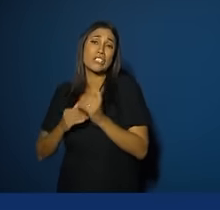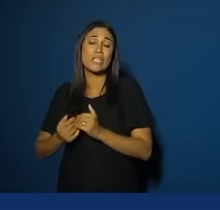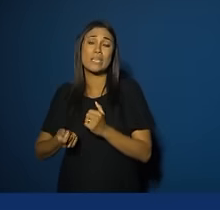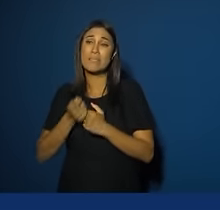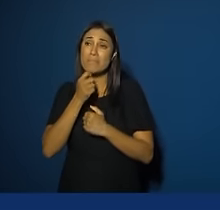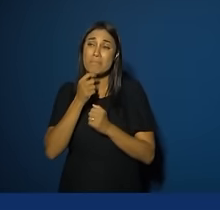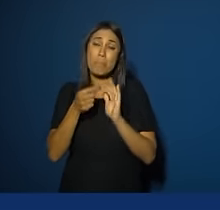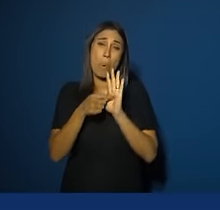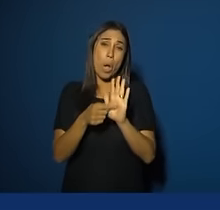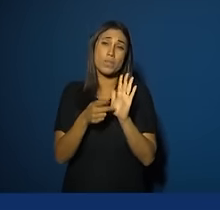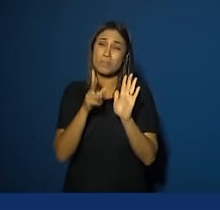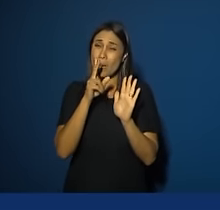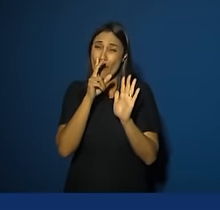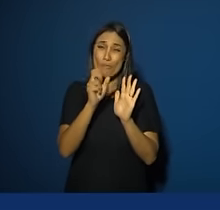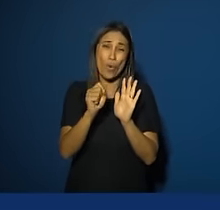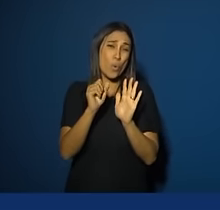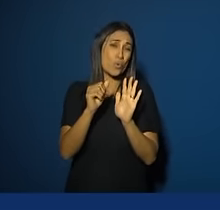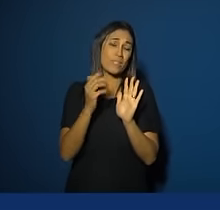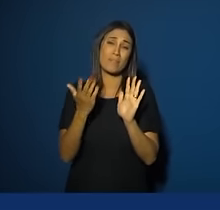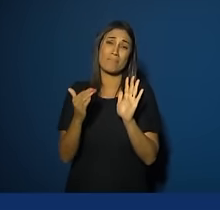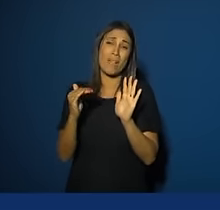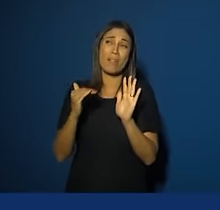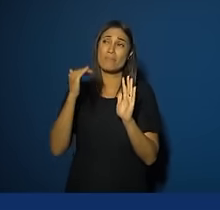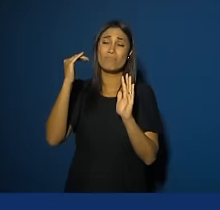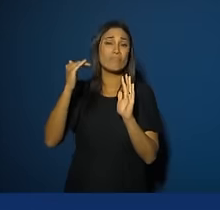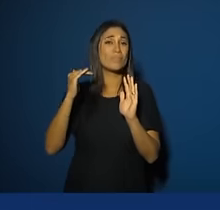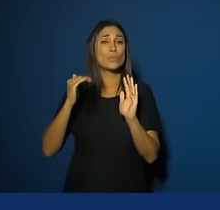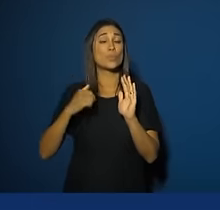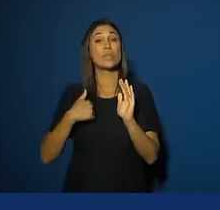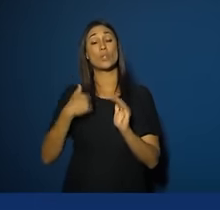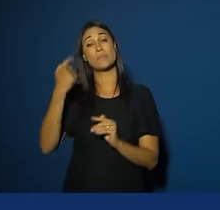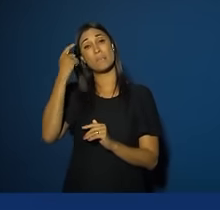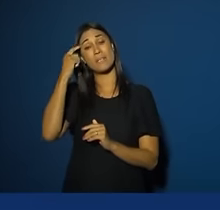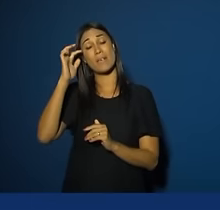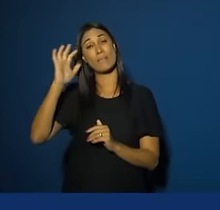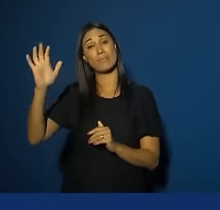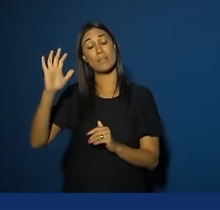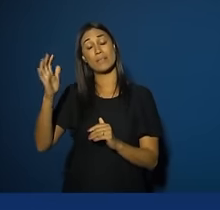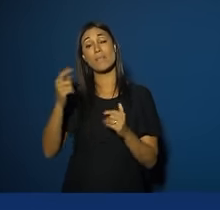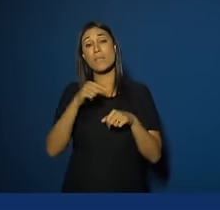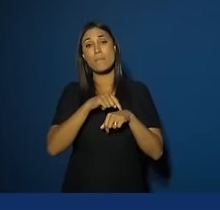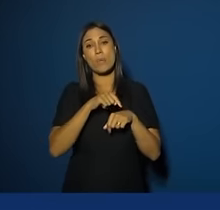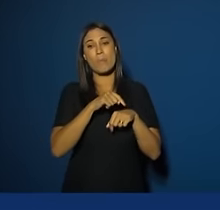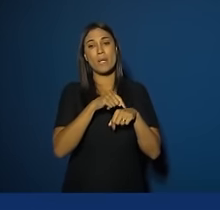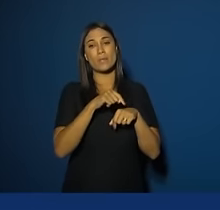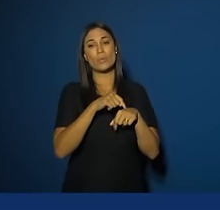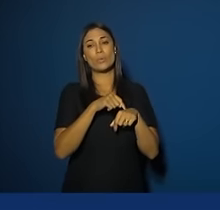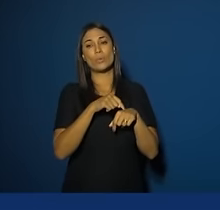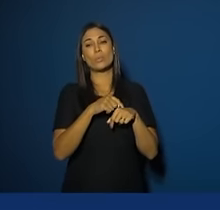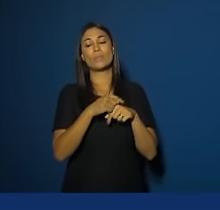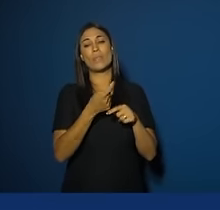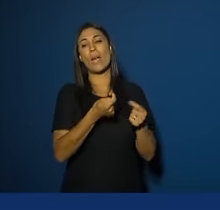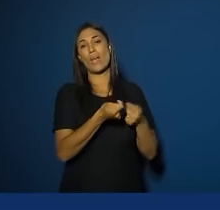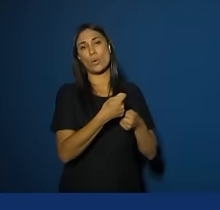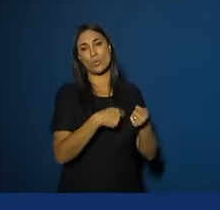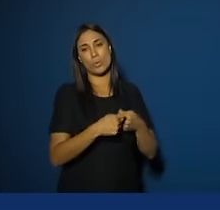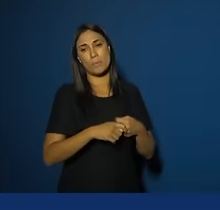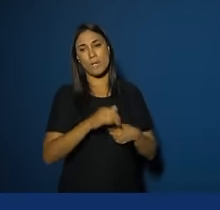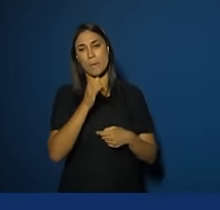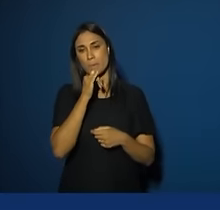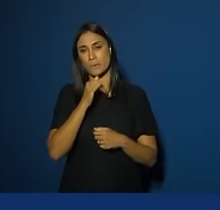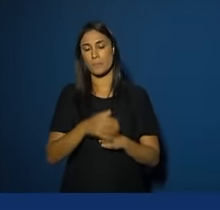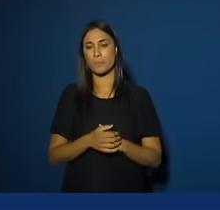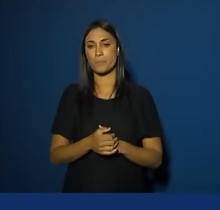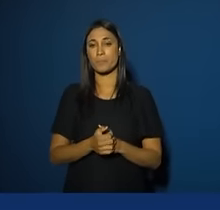realmente mostram a força acima da que a gente imaginava para esse momento do ciclo que a economia americana se encontra, né? Você vê o Atlanta